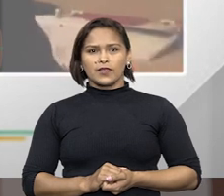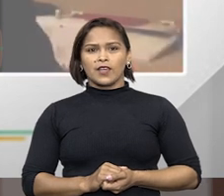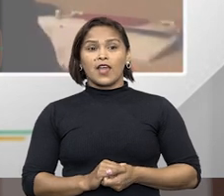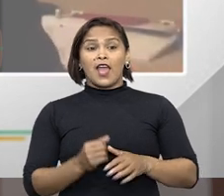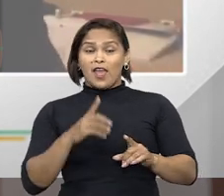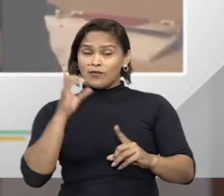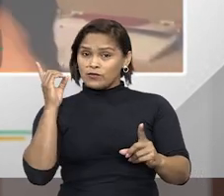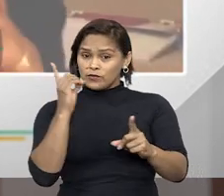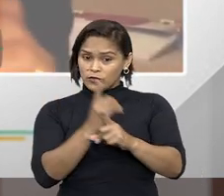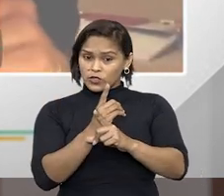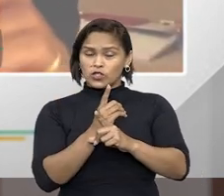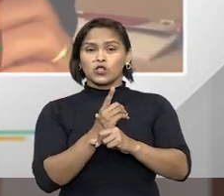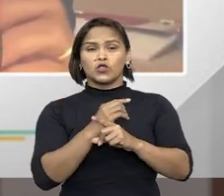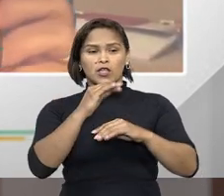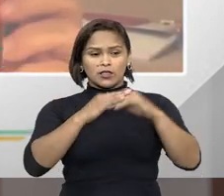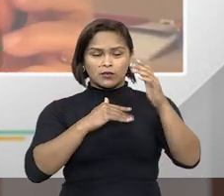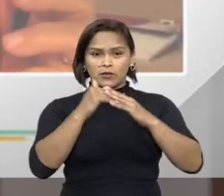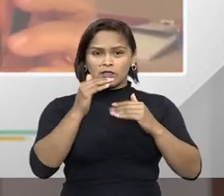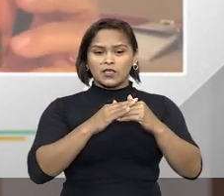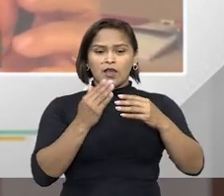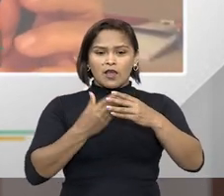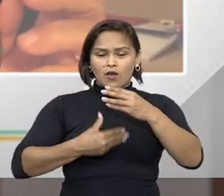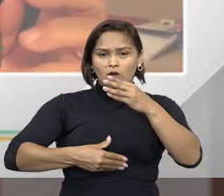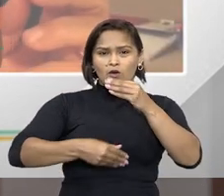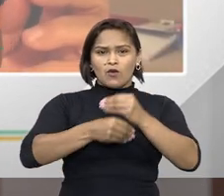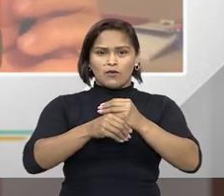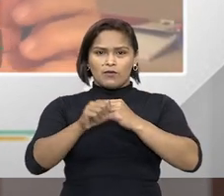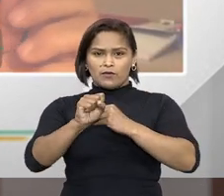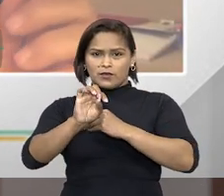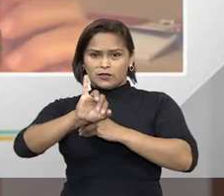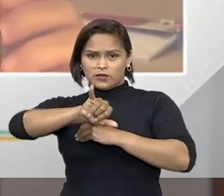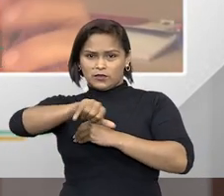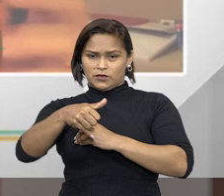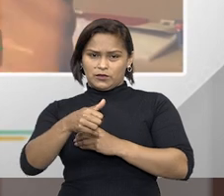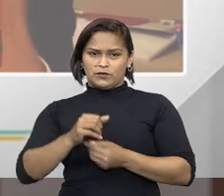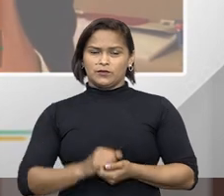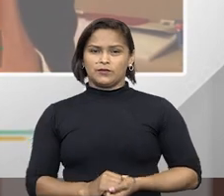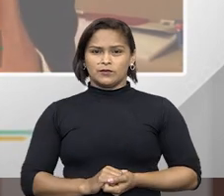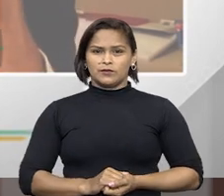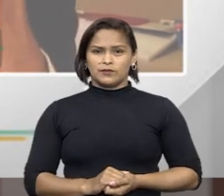localizadas e atribuídas ao Superior Tribunal de Justiça.